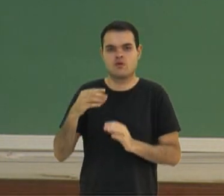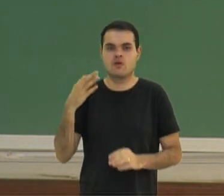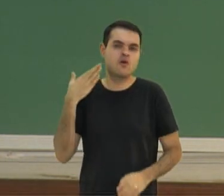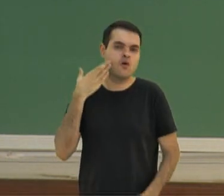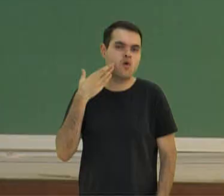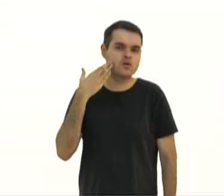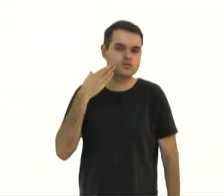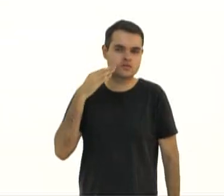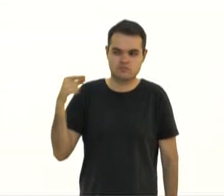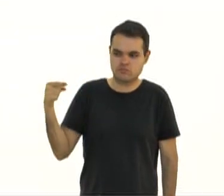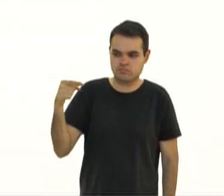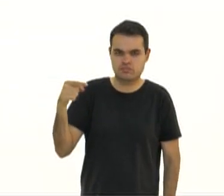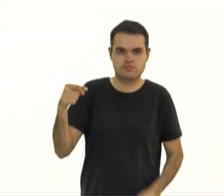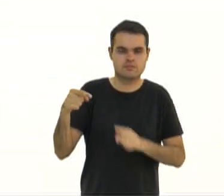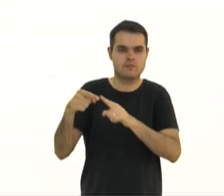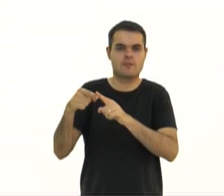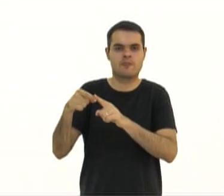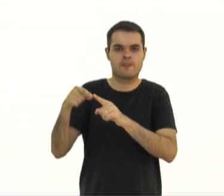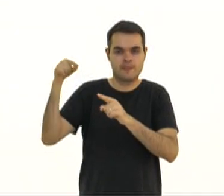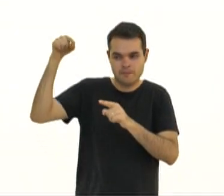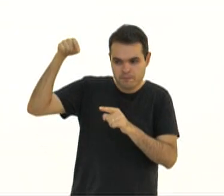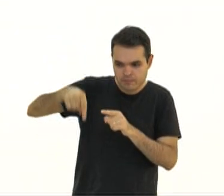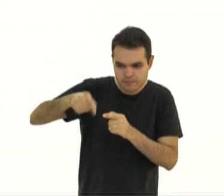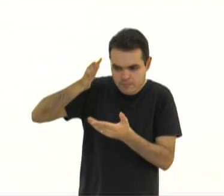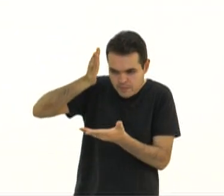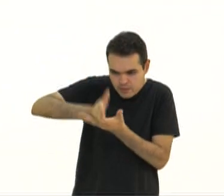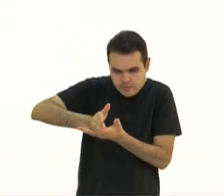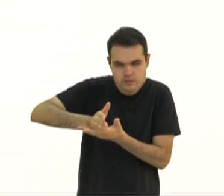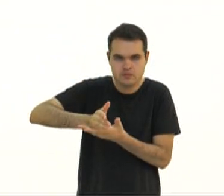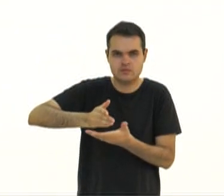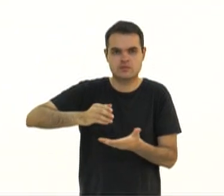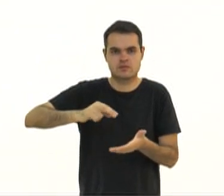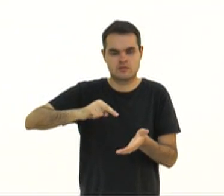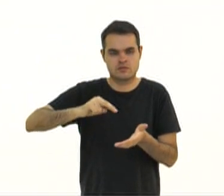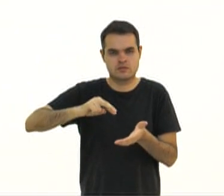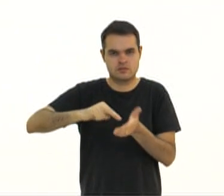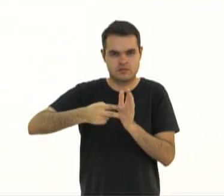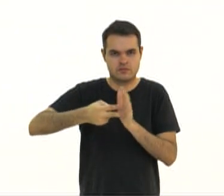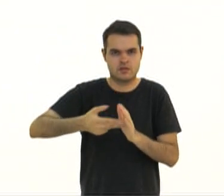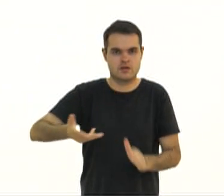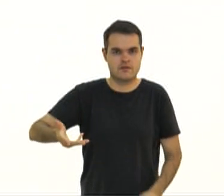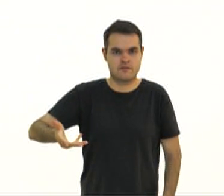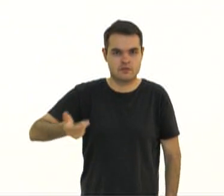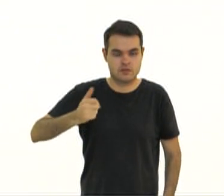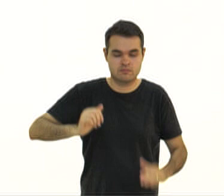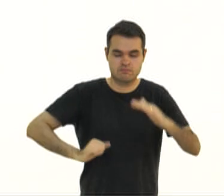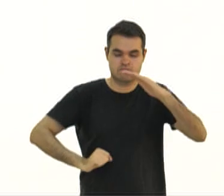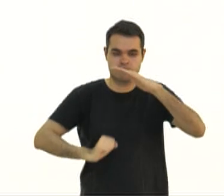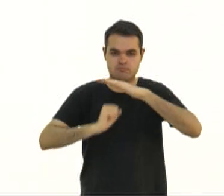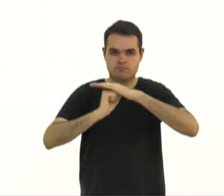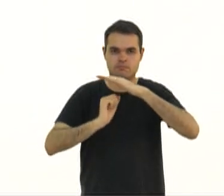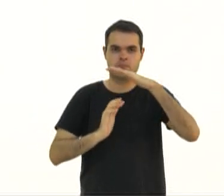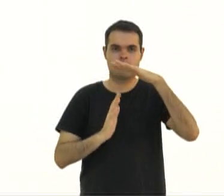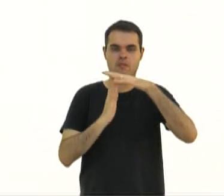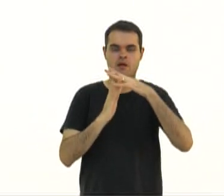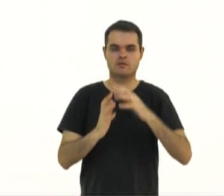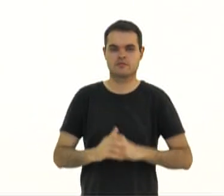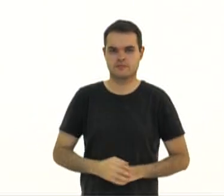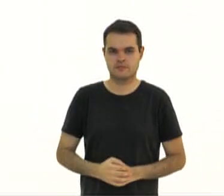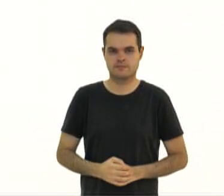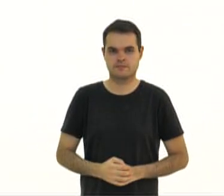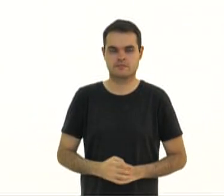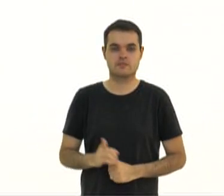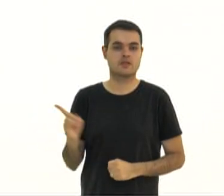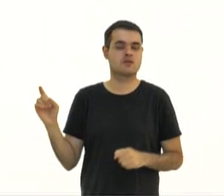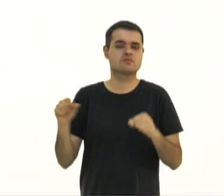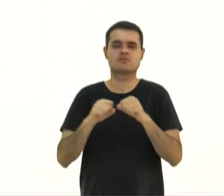aqui, quando ele não atua, bem no meinho, representa uma velocidade máxima ali do sistema, ok? Isso aqui é